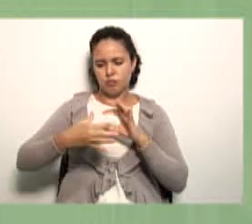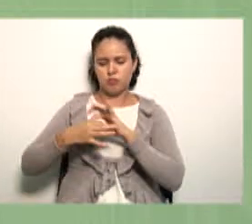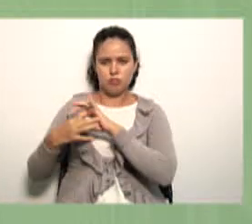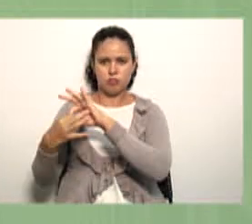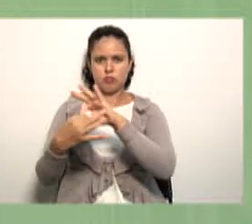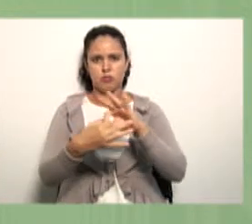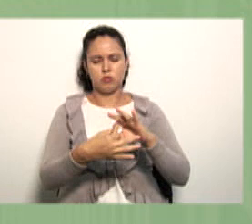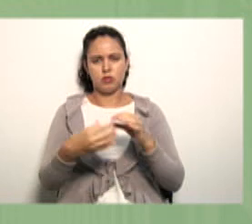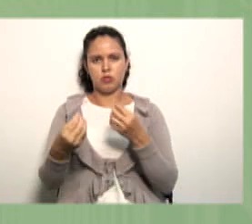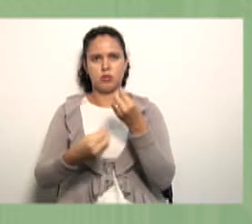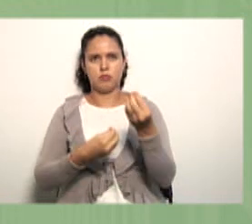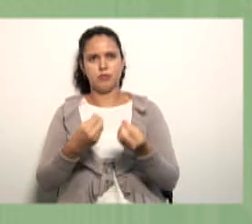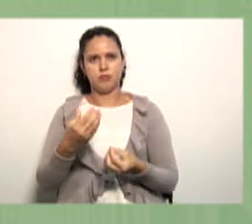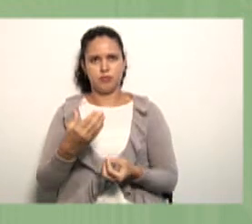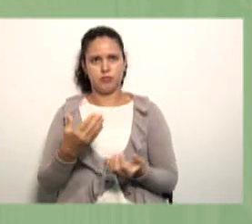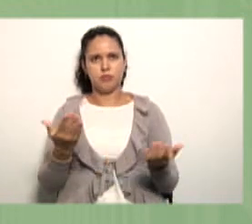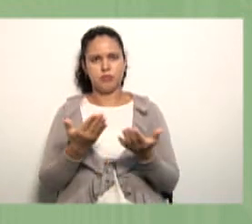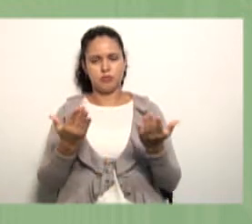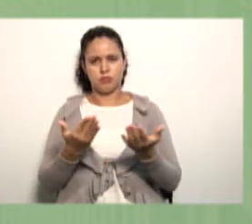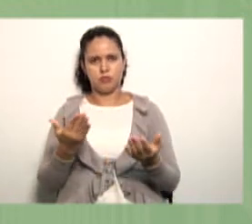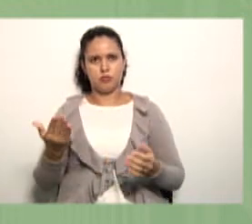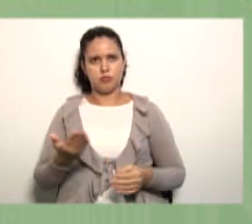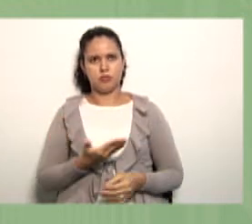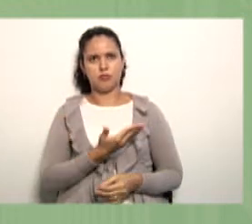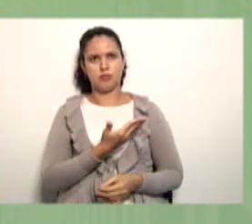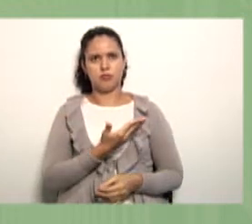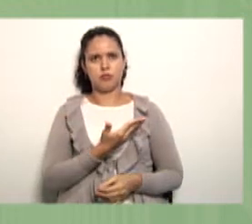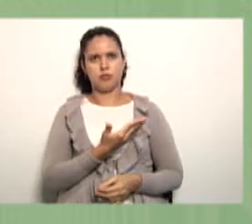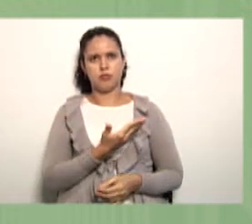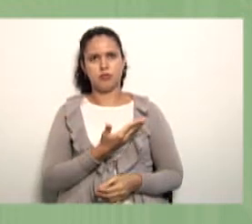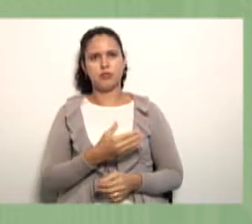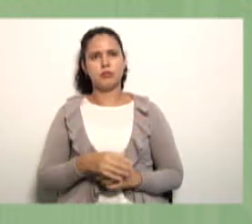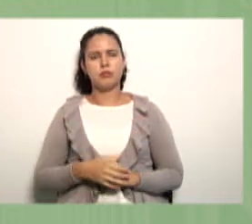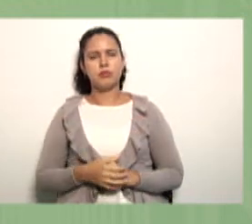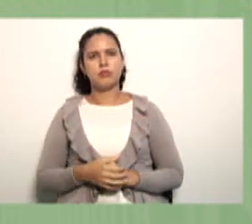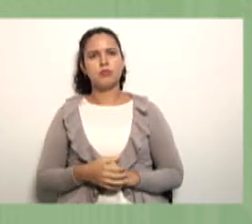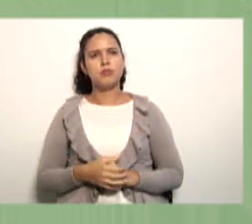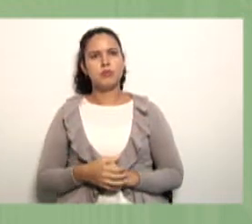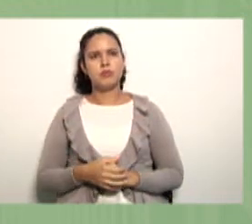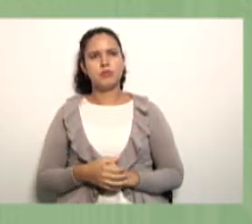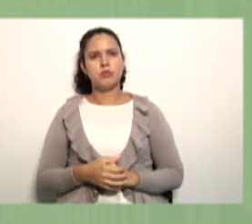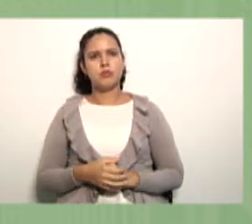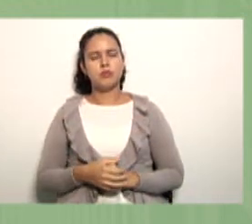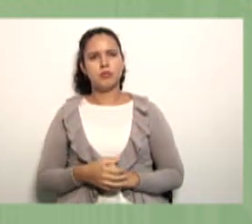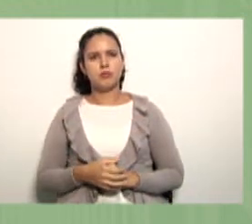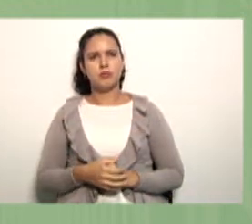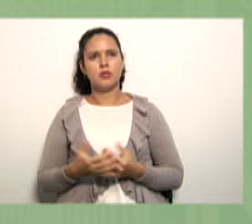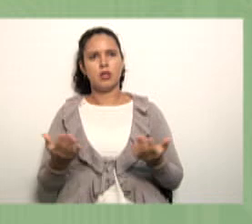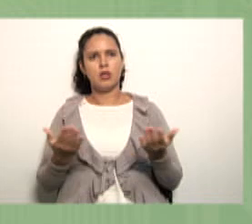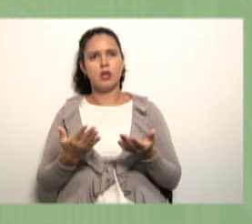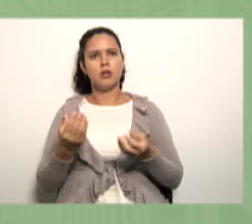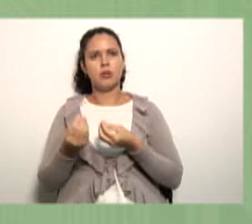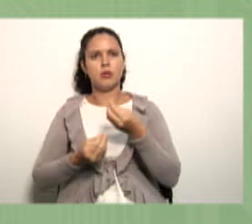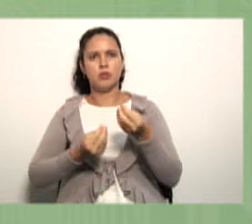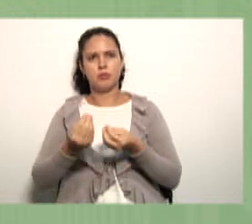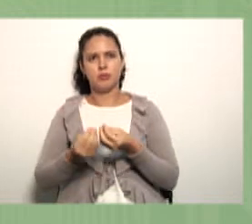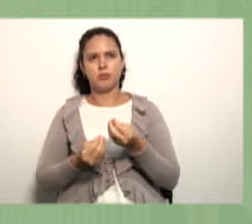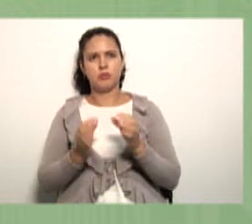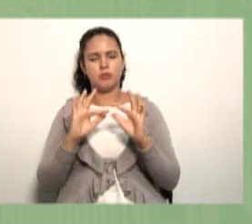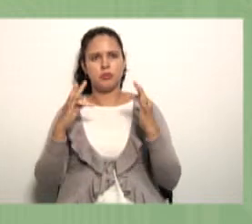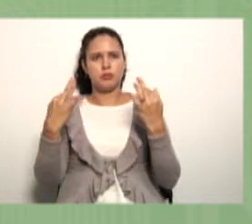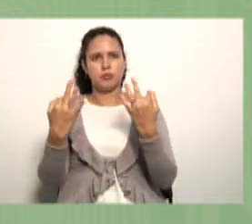um modelinho bastante simples que vai dar o fluxograma dessa relação. E a gente pode, por exemplo, partir aqui das